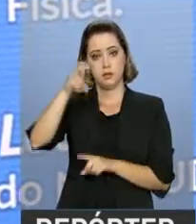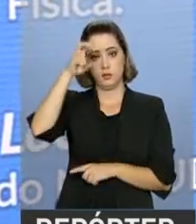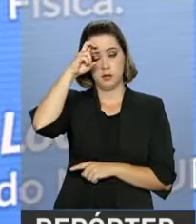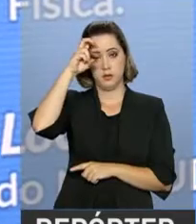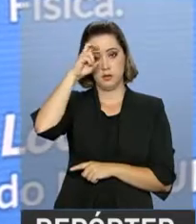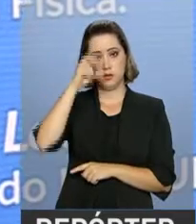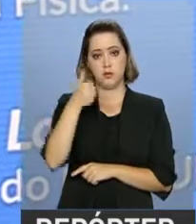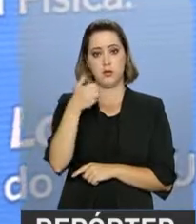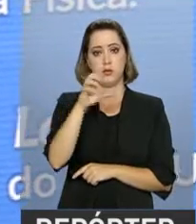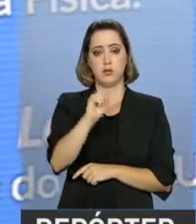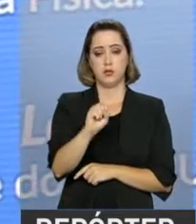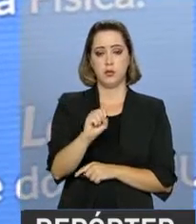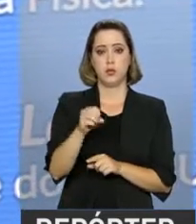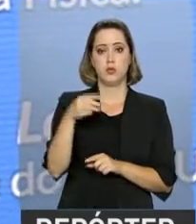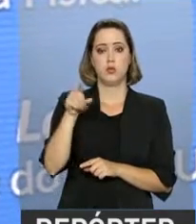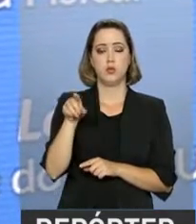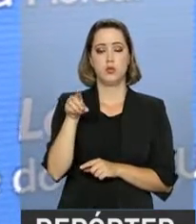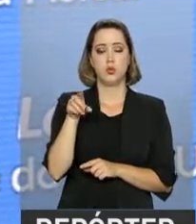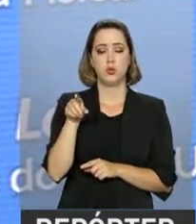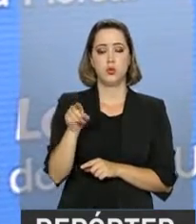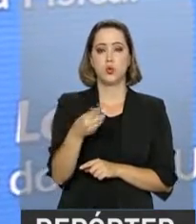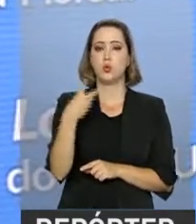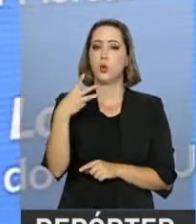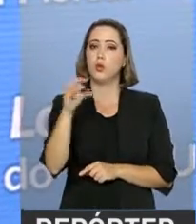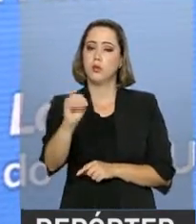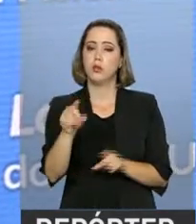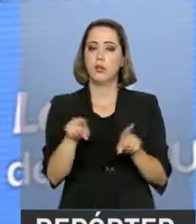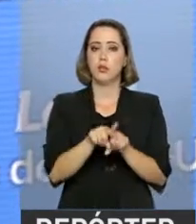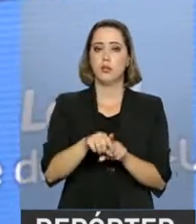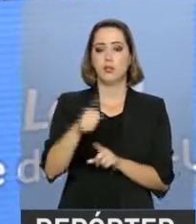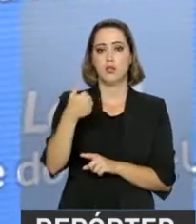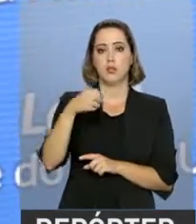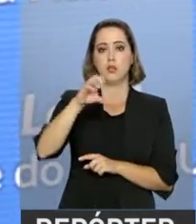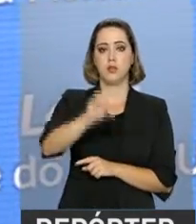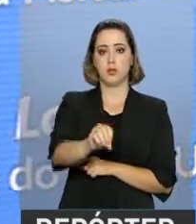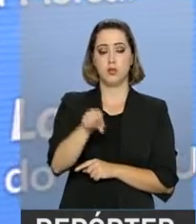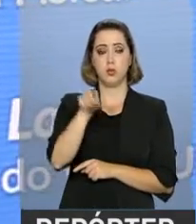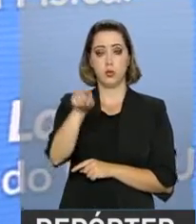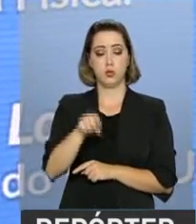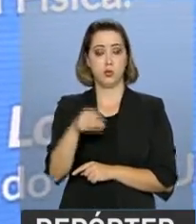entre 18h30 e 19h15, porque é uma atividade desenvolvida pelos alunos